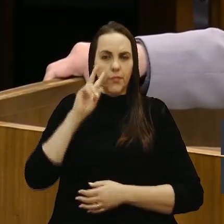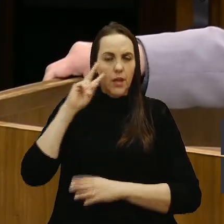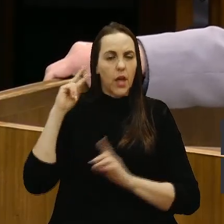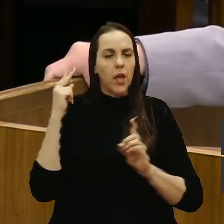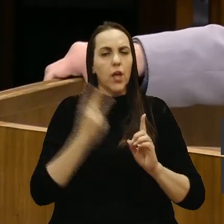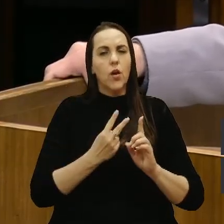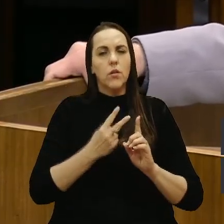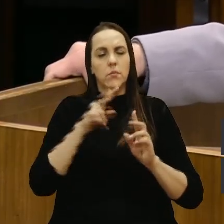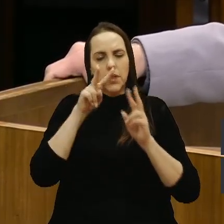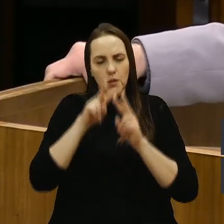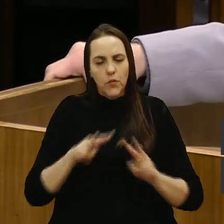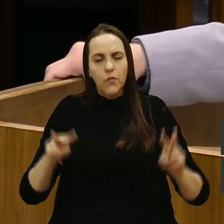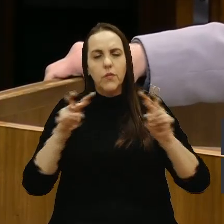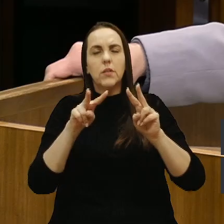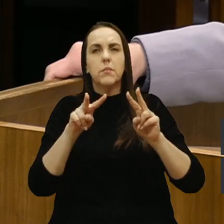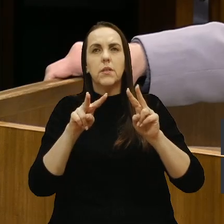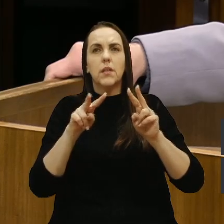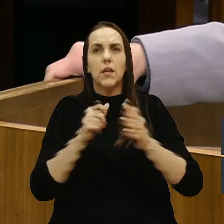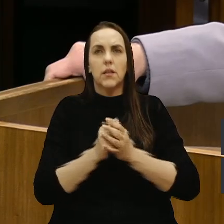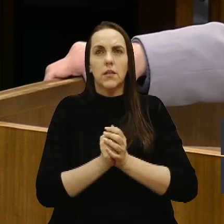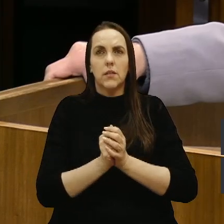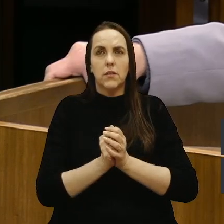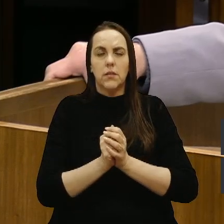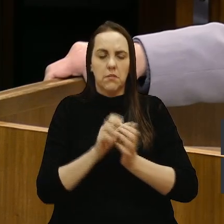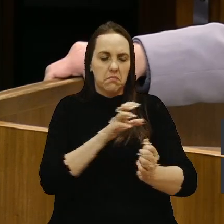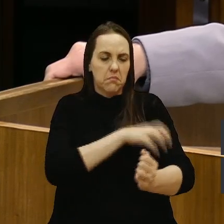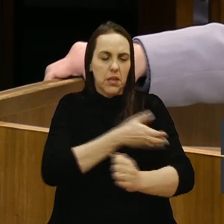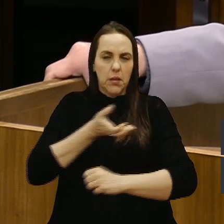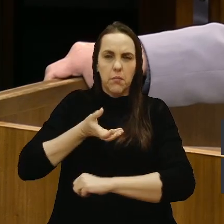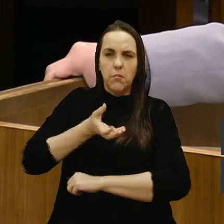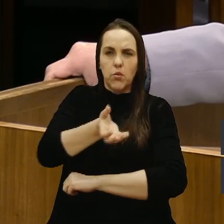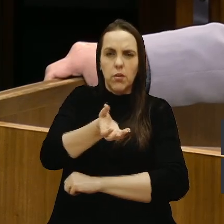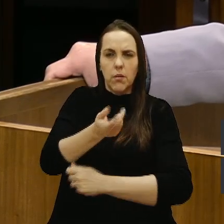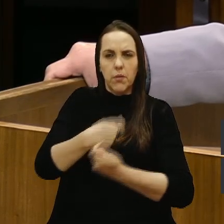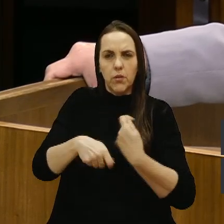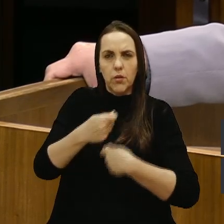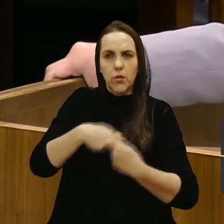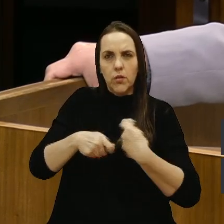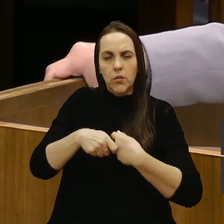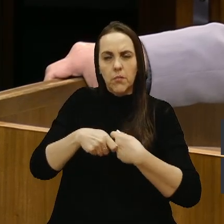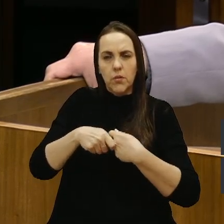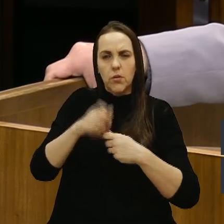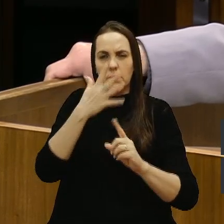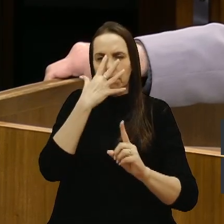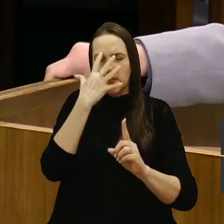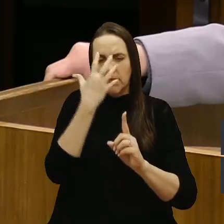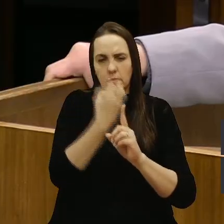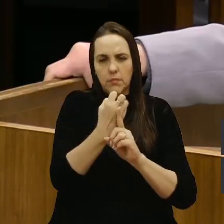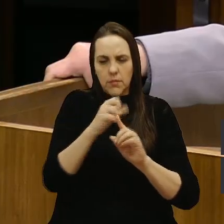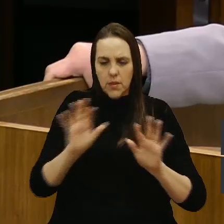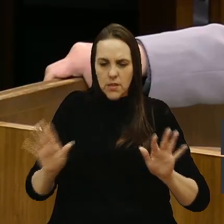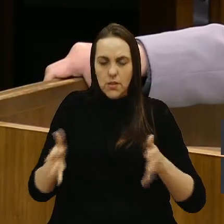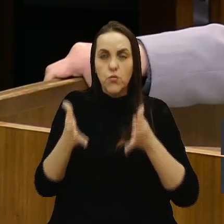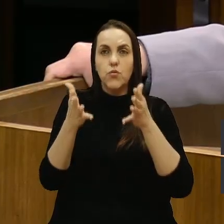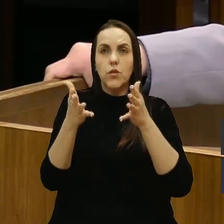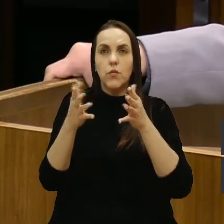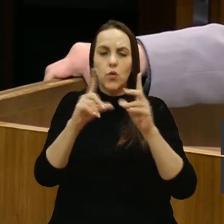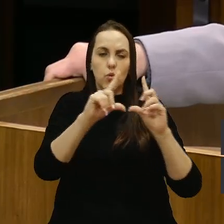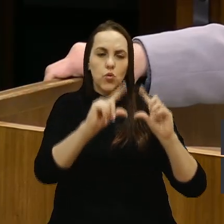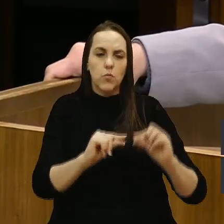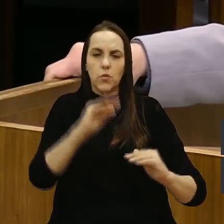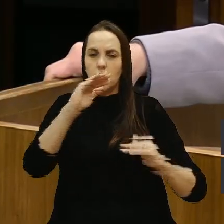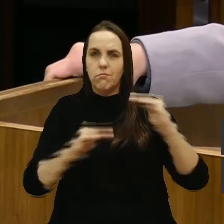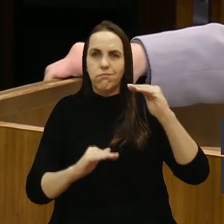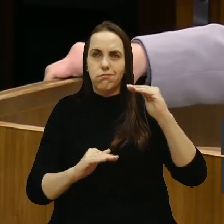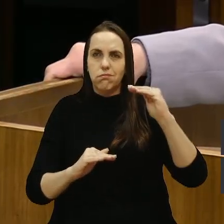Reconhecimento e visibilidade, empoderamento econômico, inspiração e incentivo, redução da